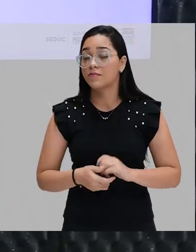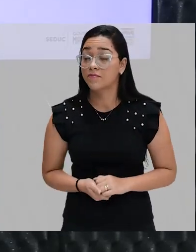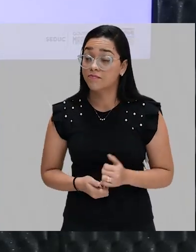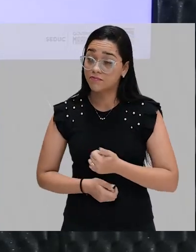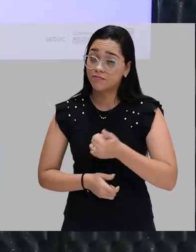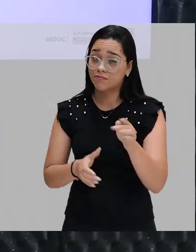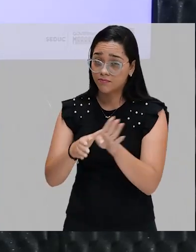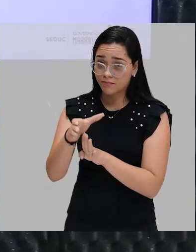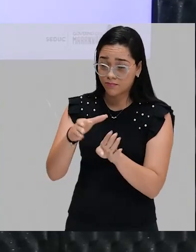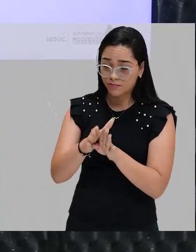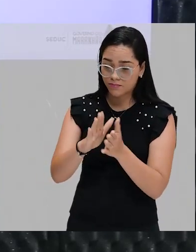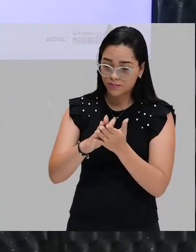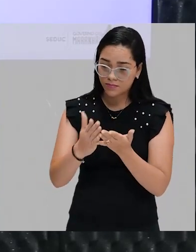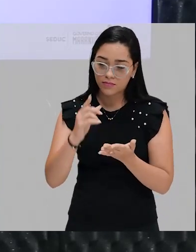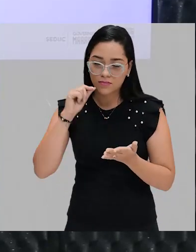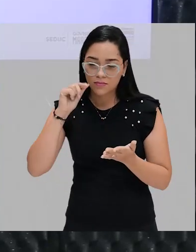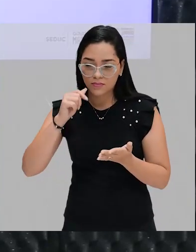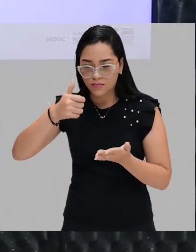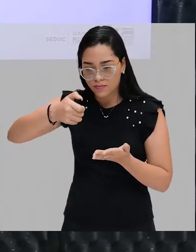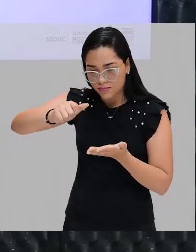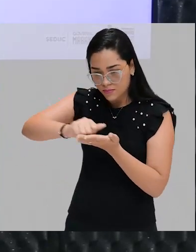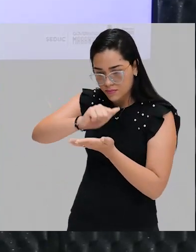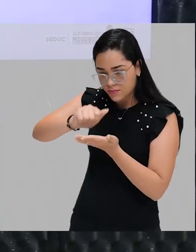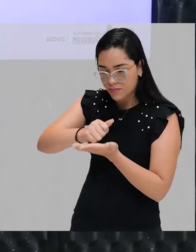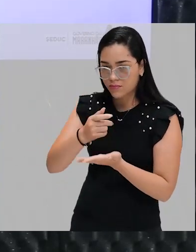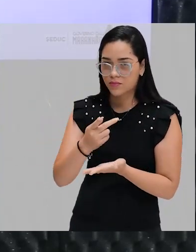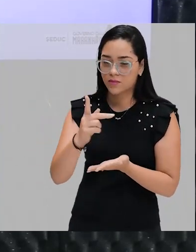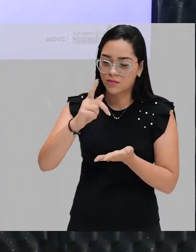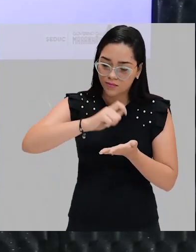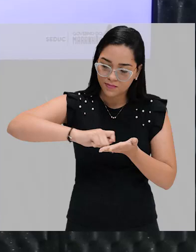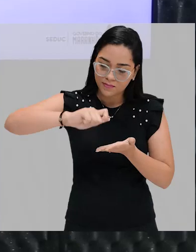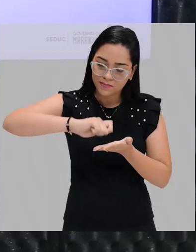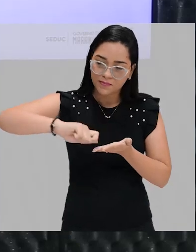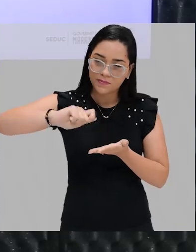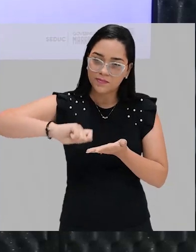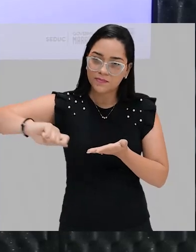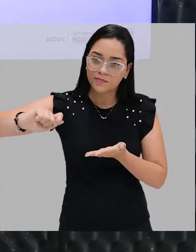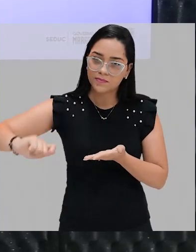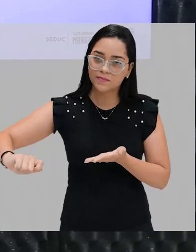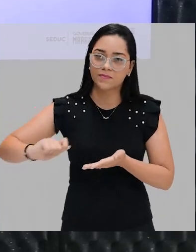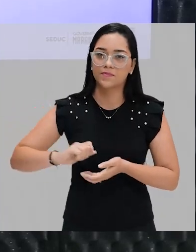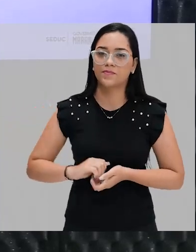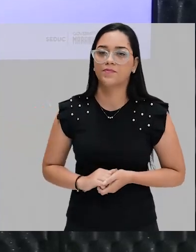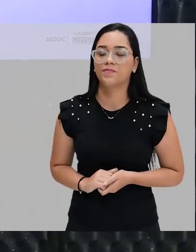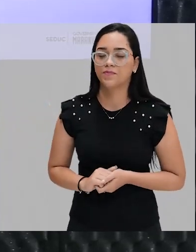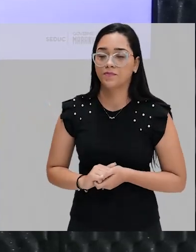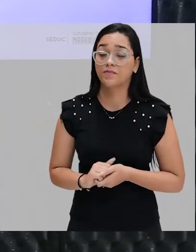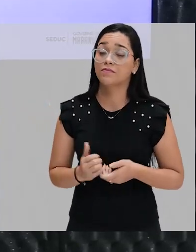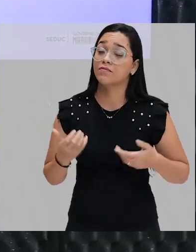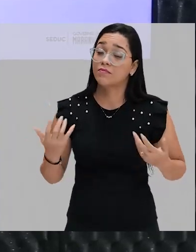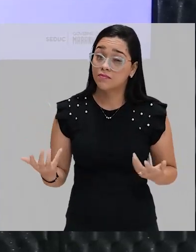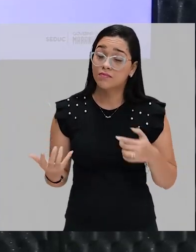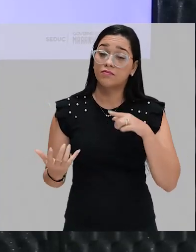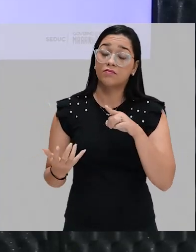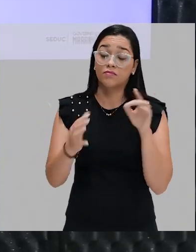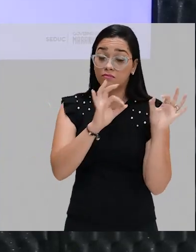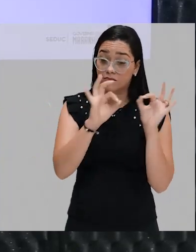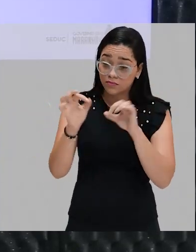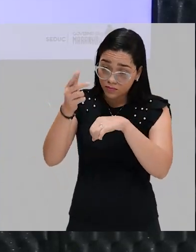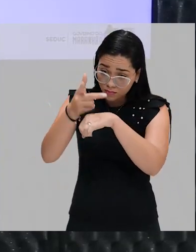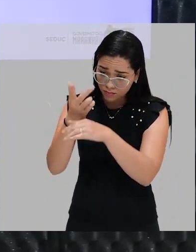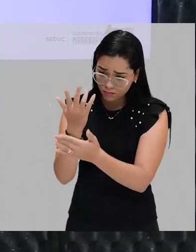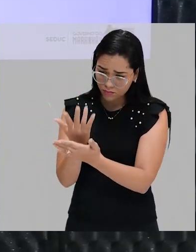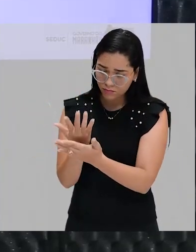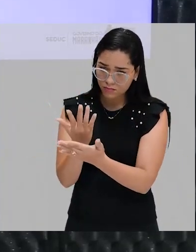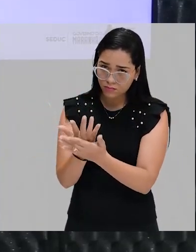dica, caderno, lápis, caneta, borracha para você fazer as suas devidas anotações. Então, você está acompanhando nosso vídeo